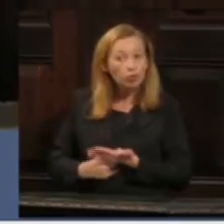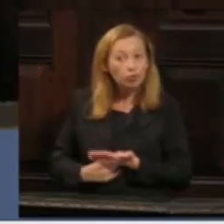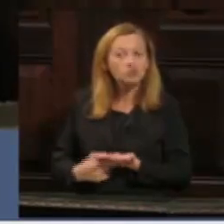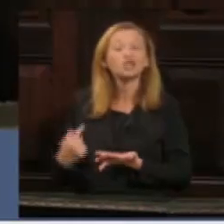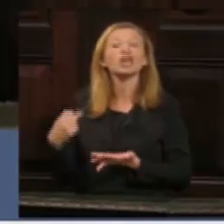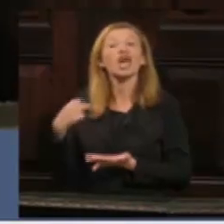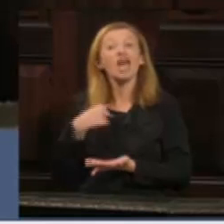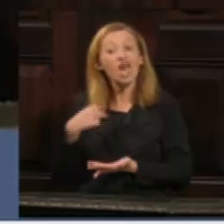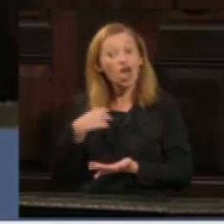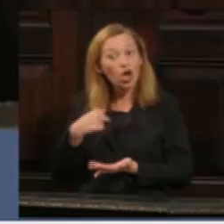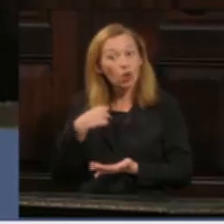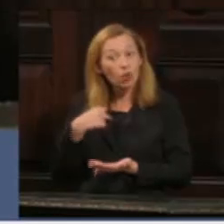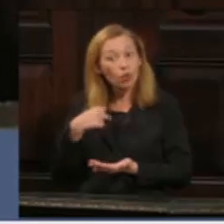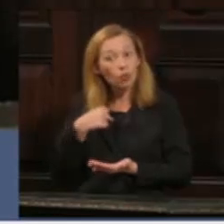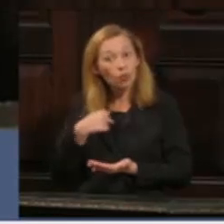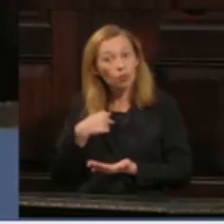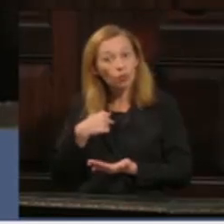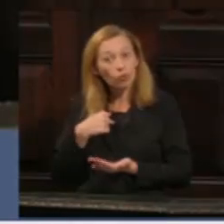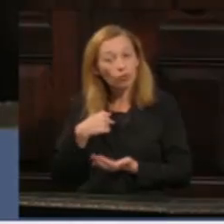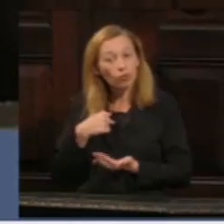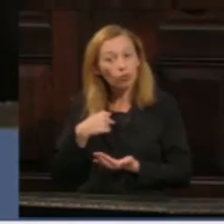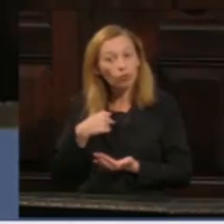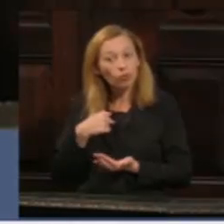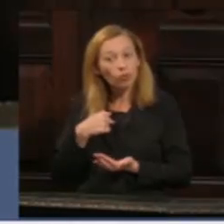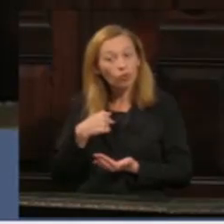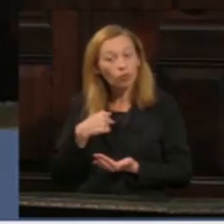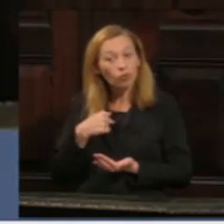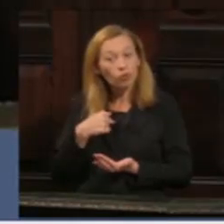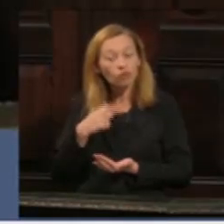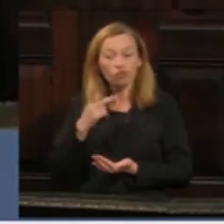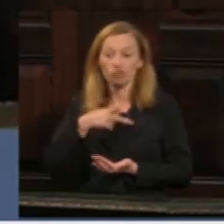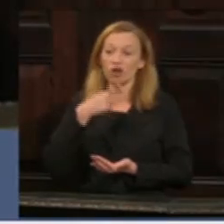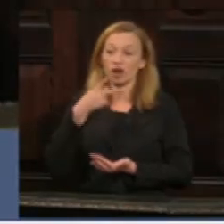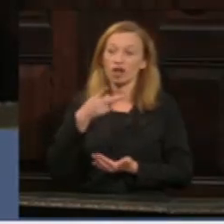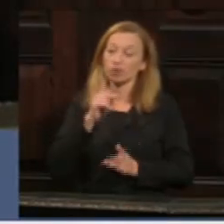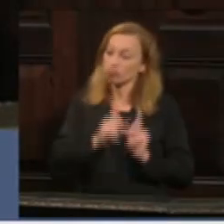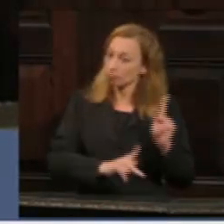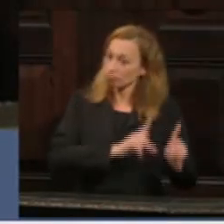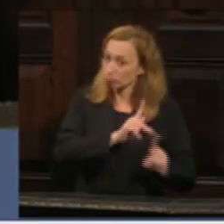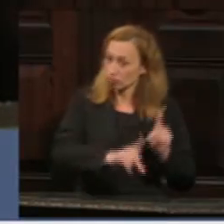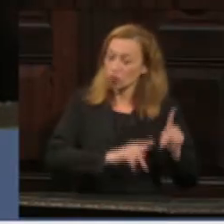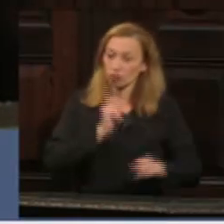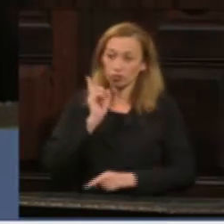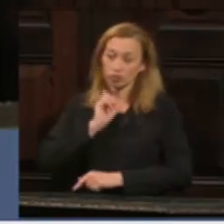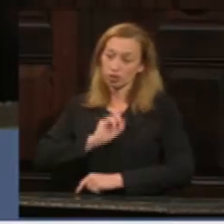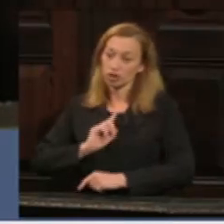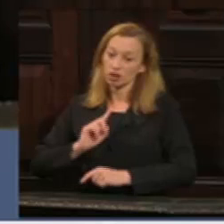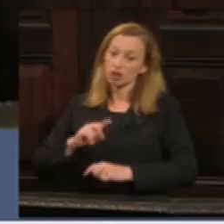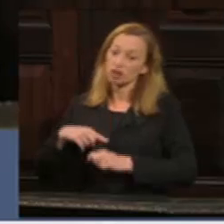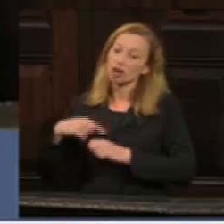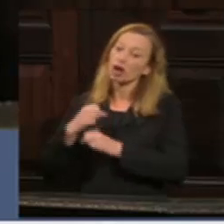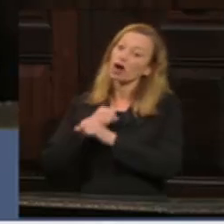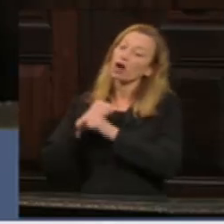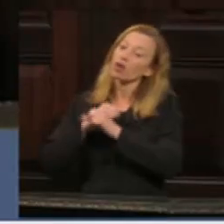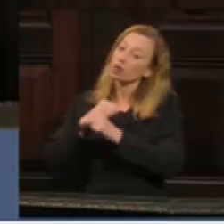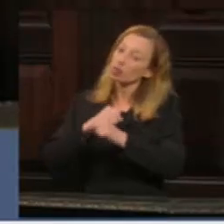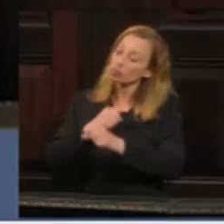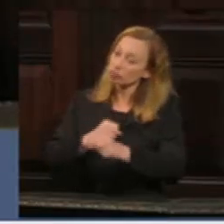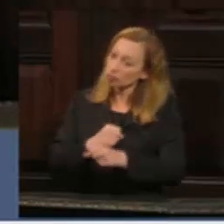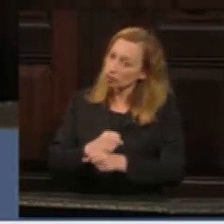eu assumi com a população fluminense ao longo da minha